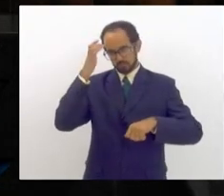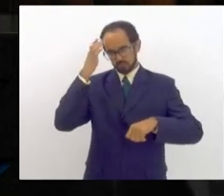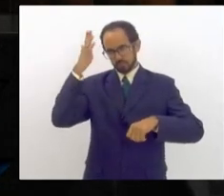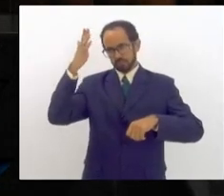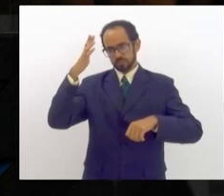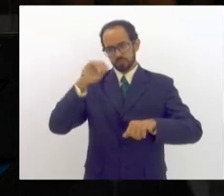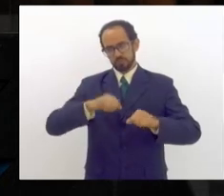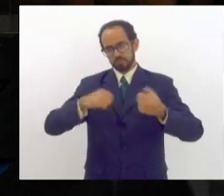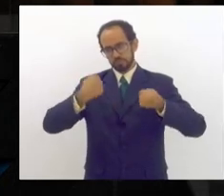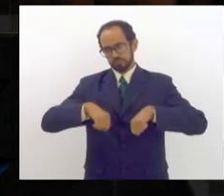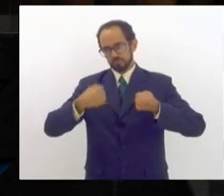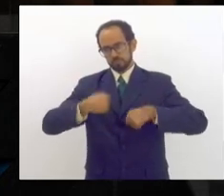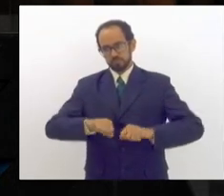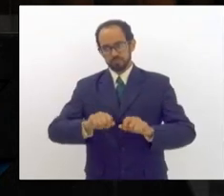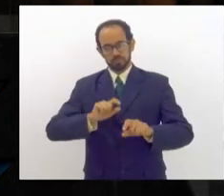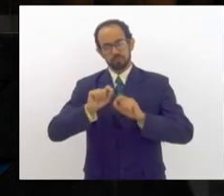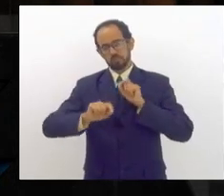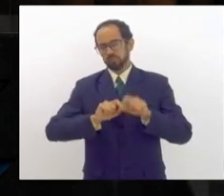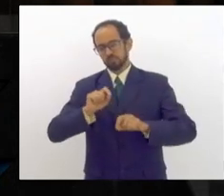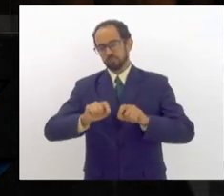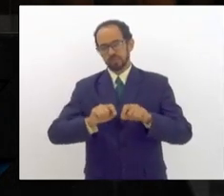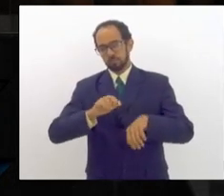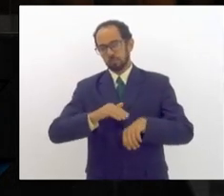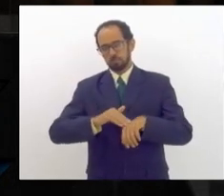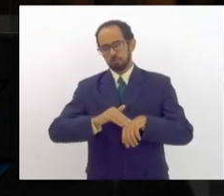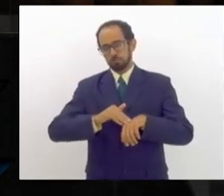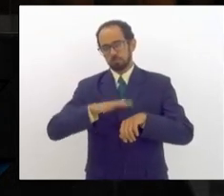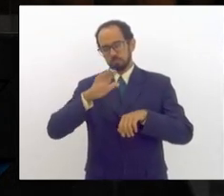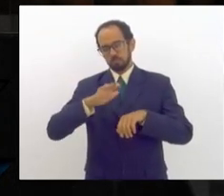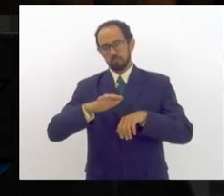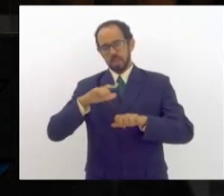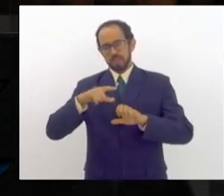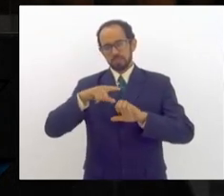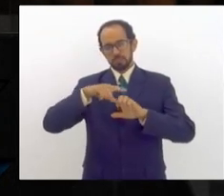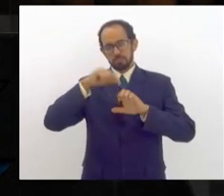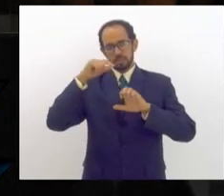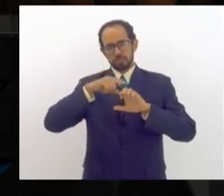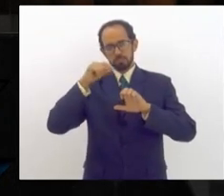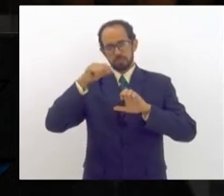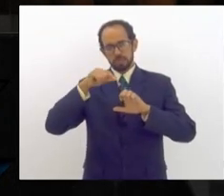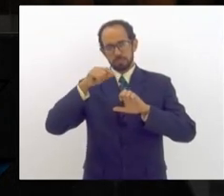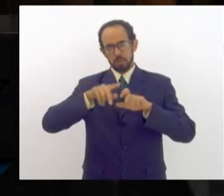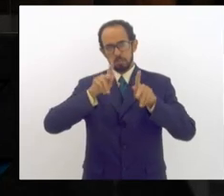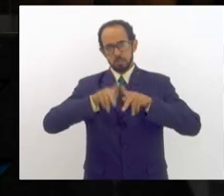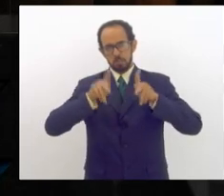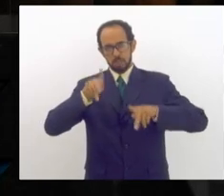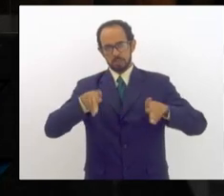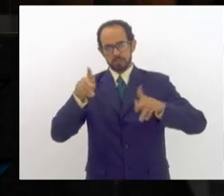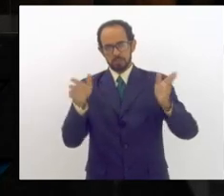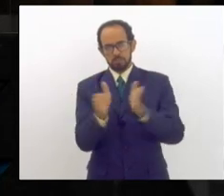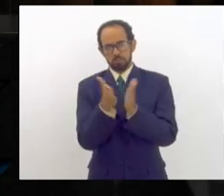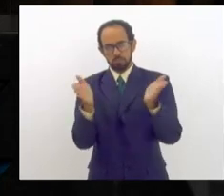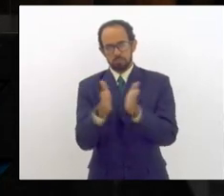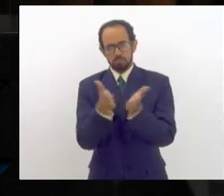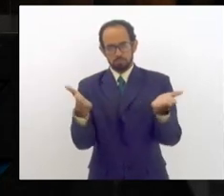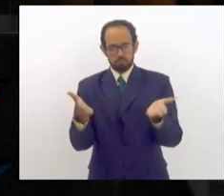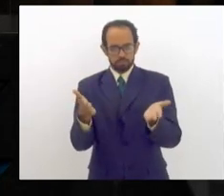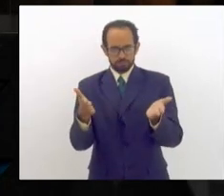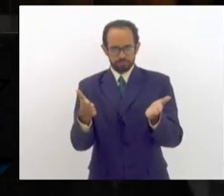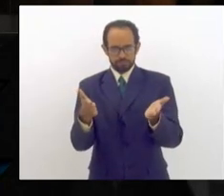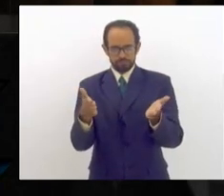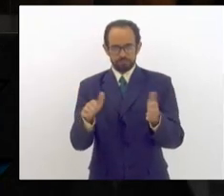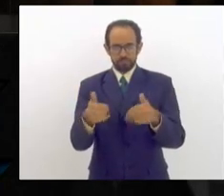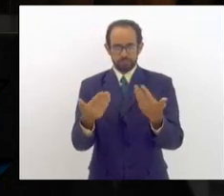ter mais empreendimento para a população de baixa renda então a saúde